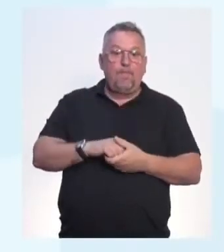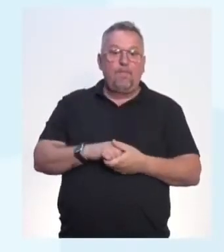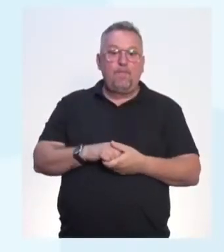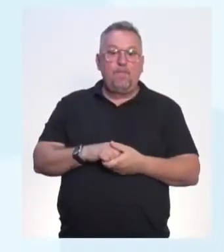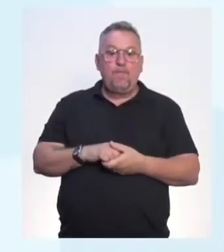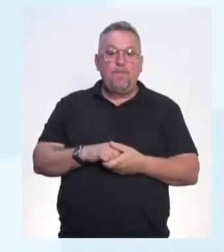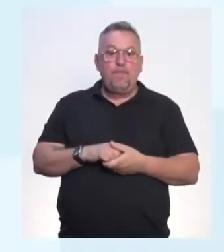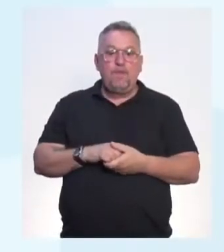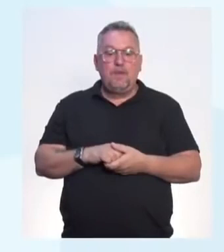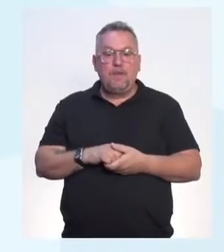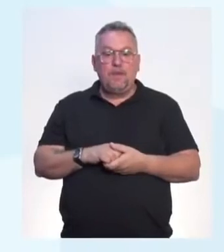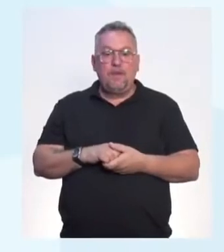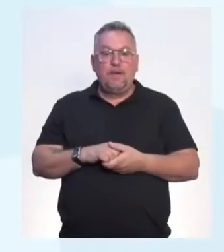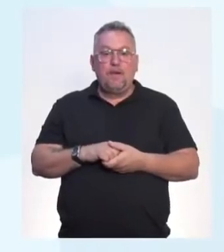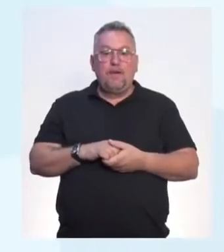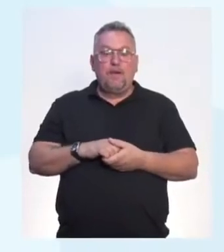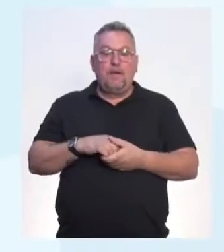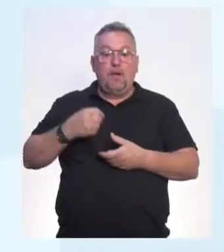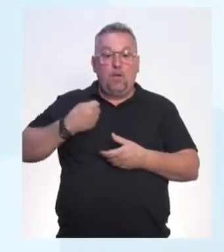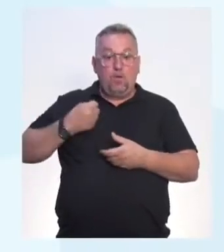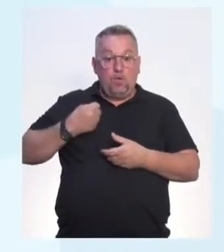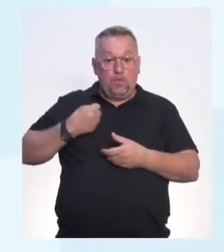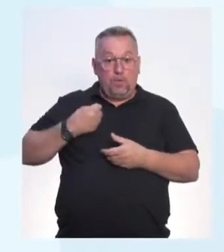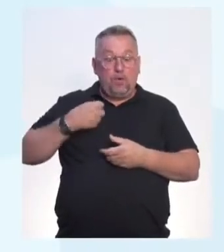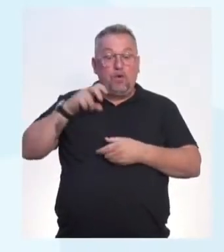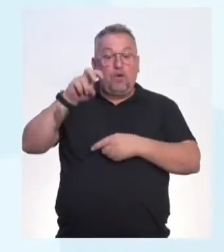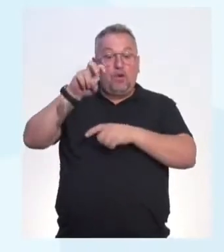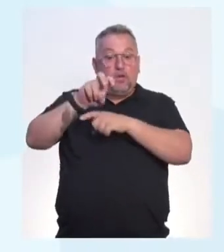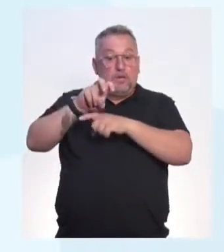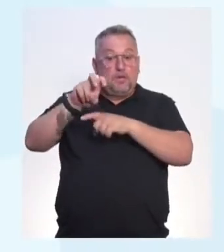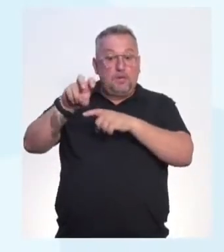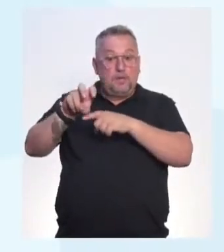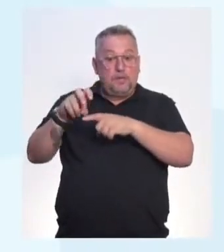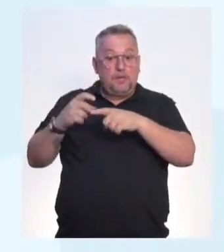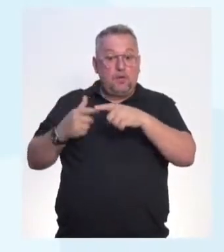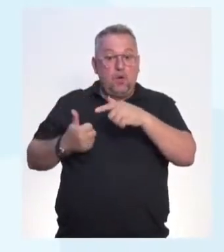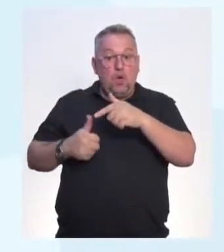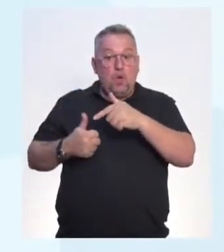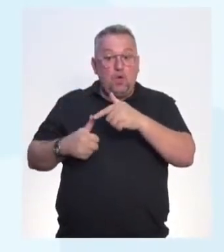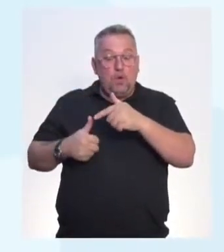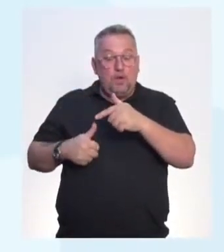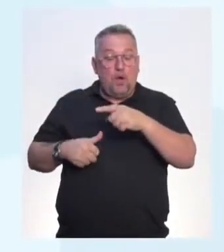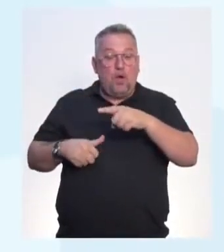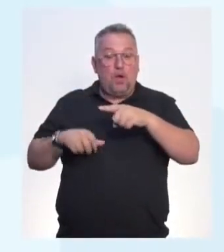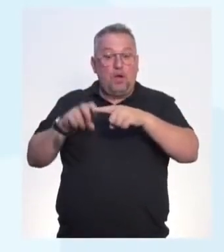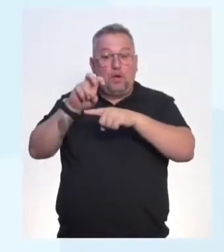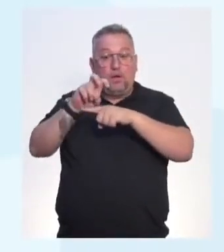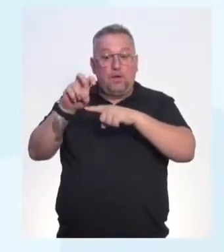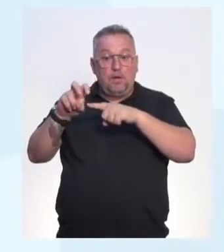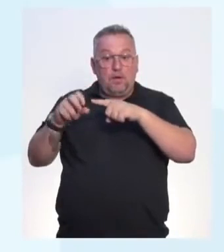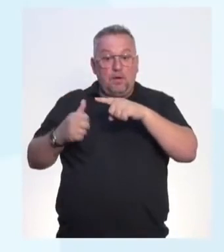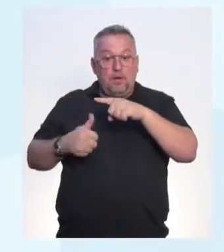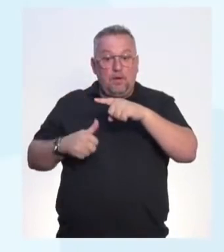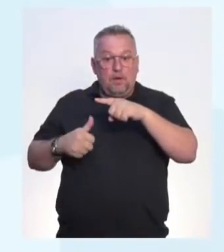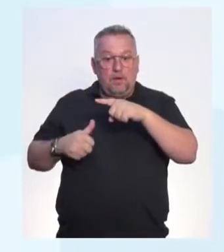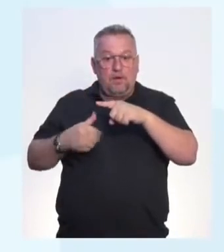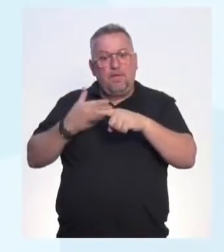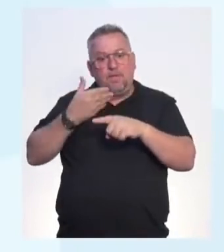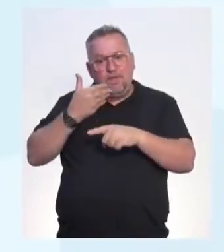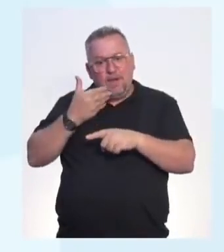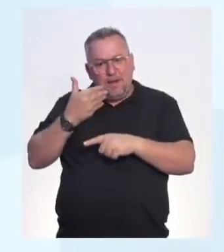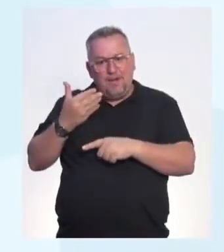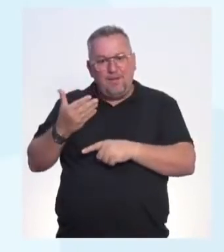divisão. Lembrando que sempre é o número que multiplica o x que vai dividindo para baixo. Esse aqui eu não vou fazer a conta de dividir, é muito fácil,